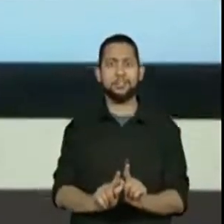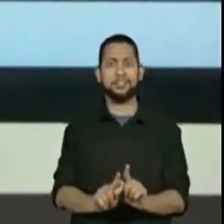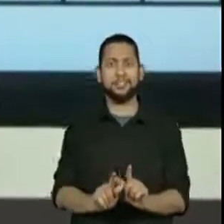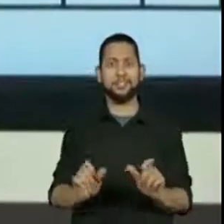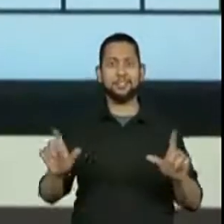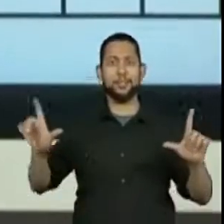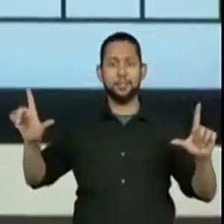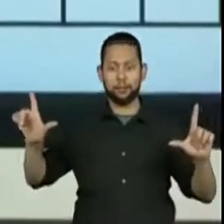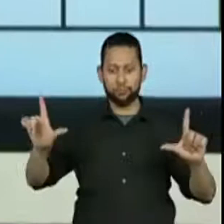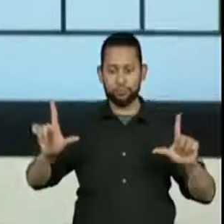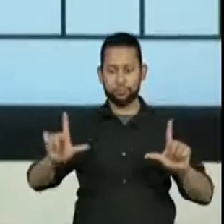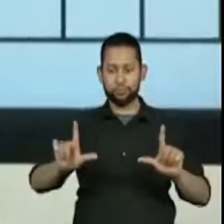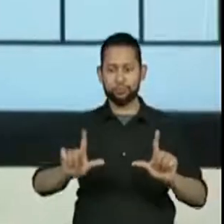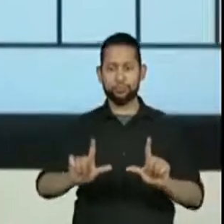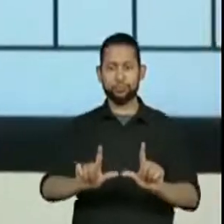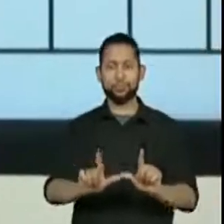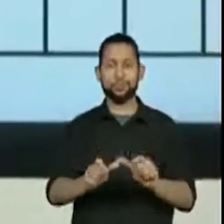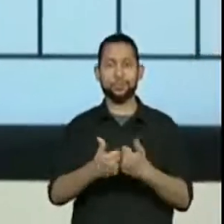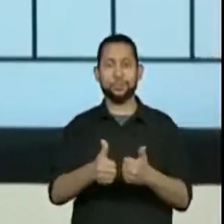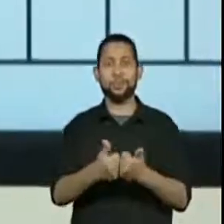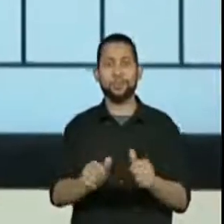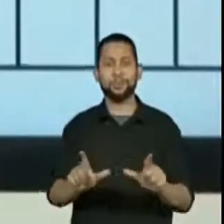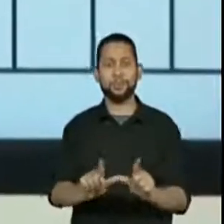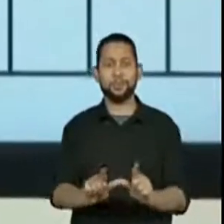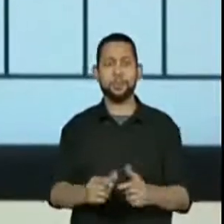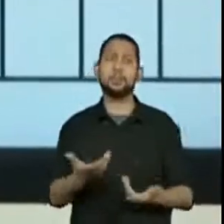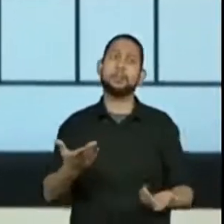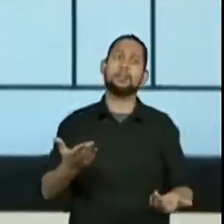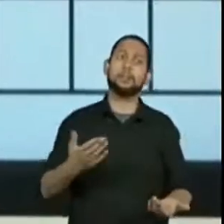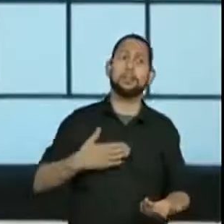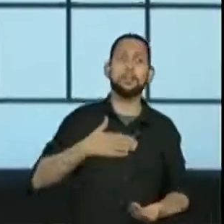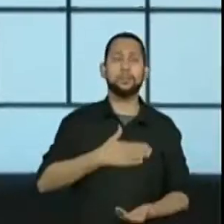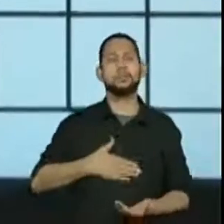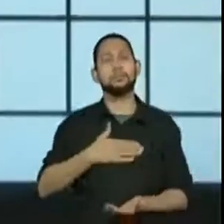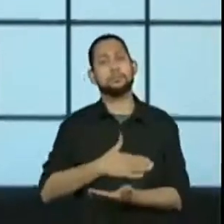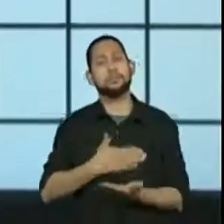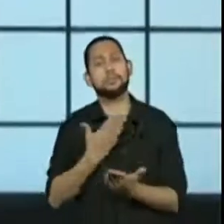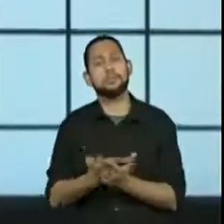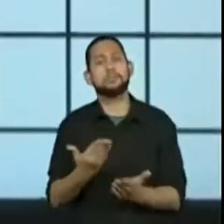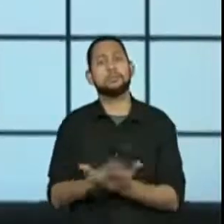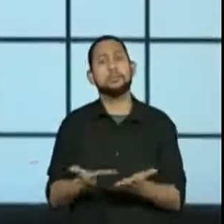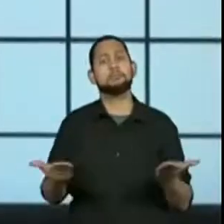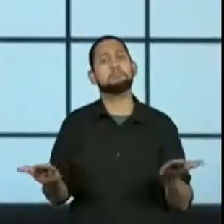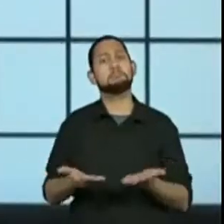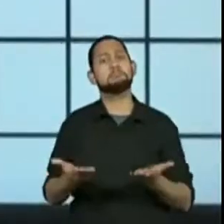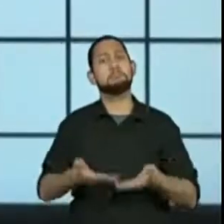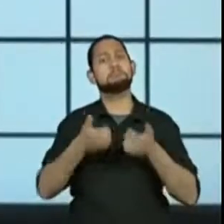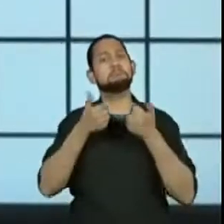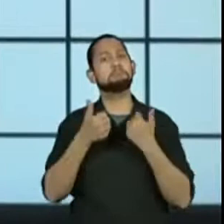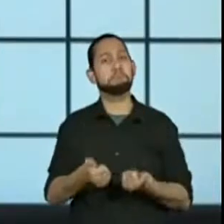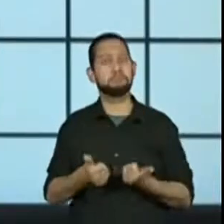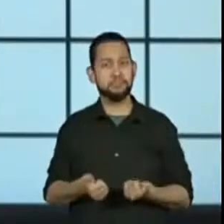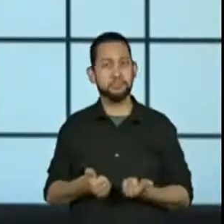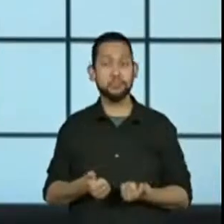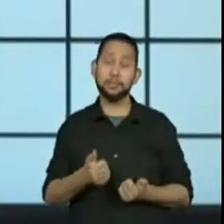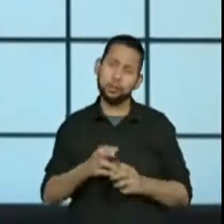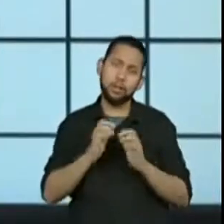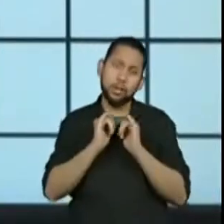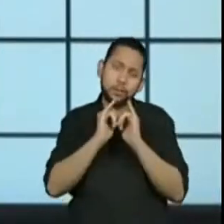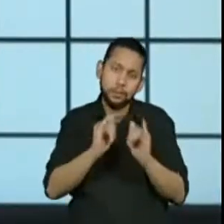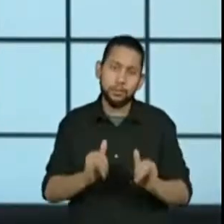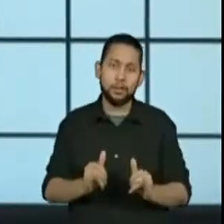Muito bem. Estou gostando muito da nossa aula de hoje. Como eu falei para